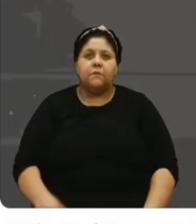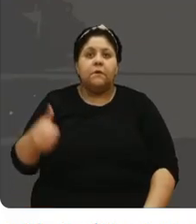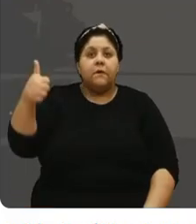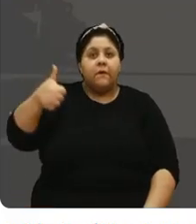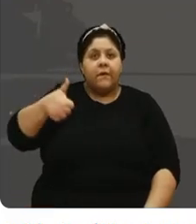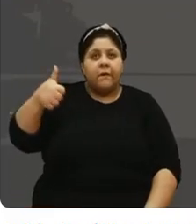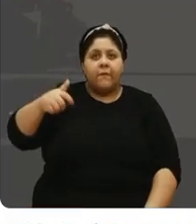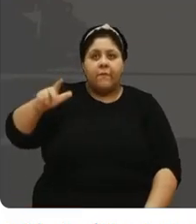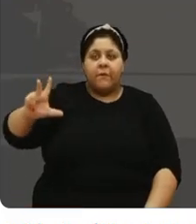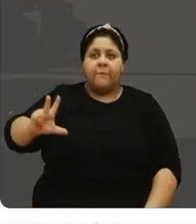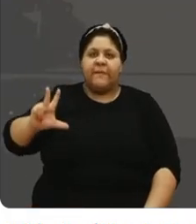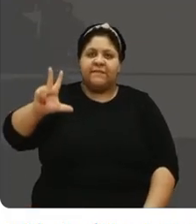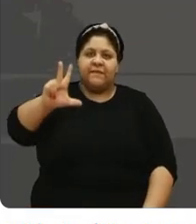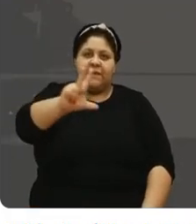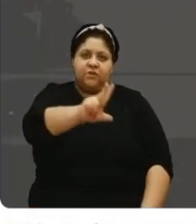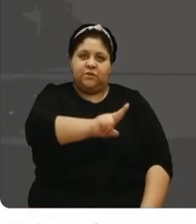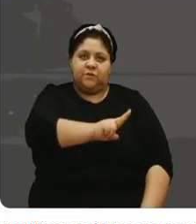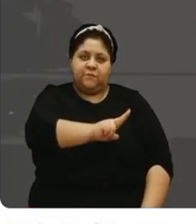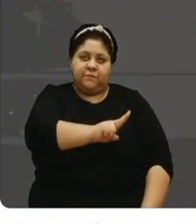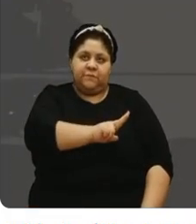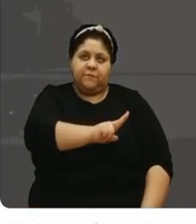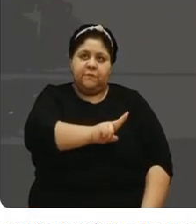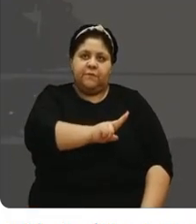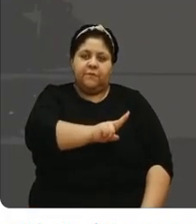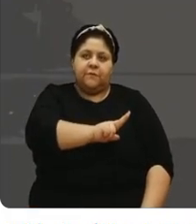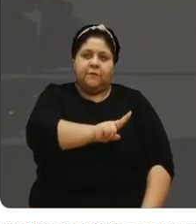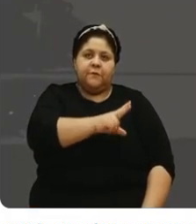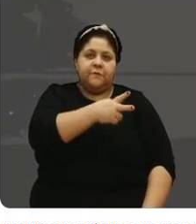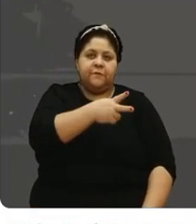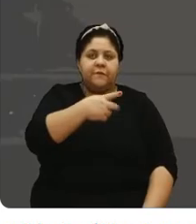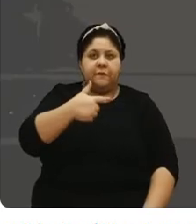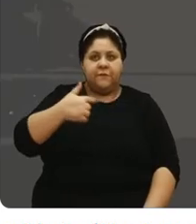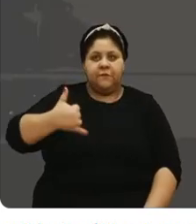Primeira paciente, menina de 7 anos.